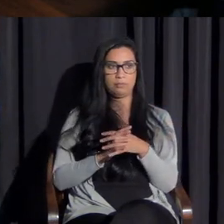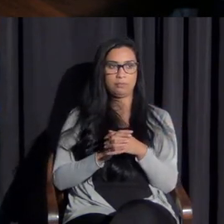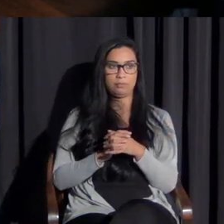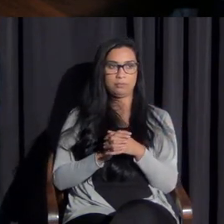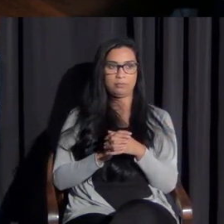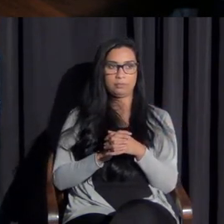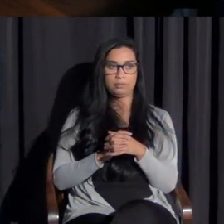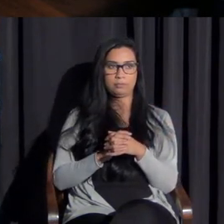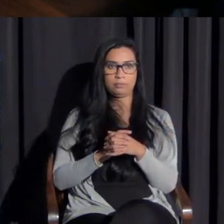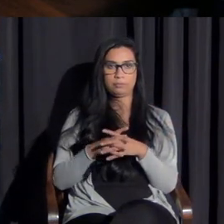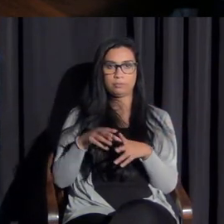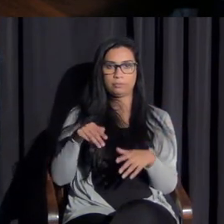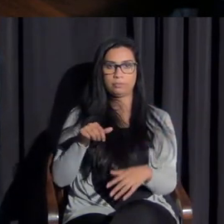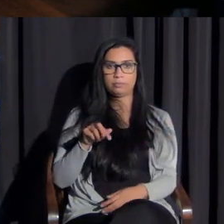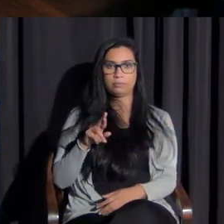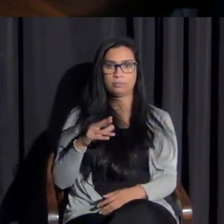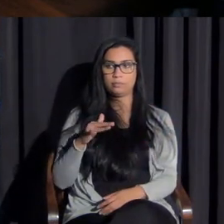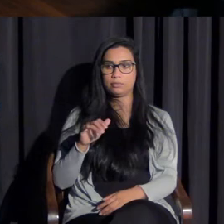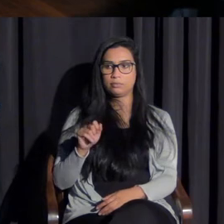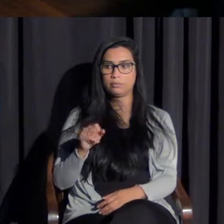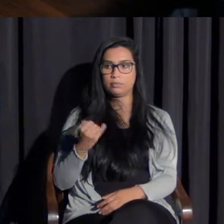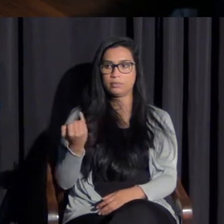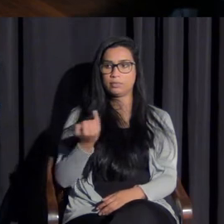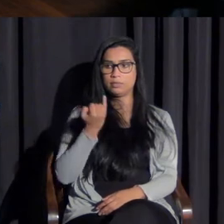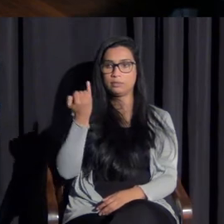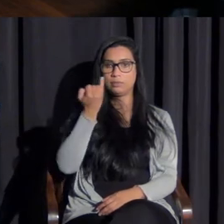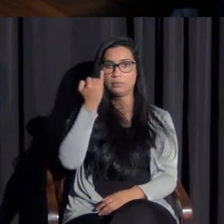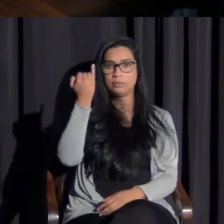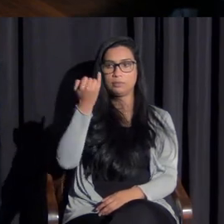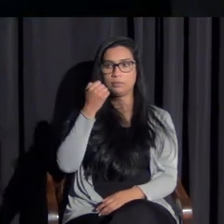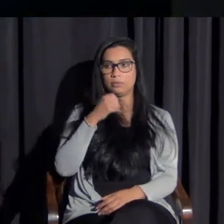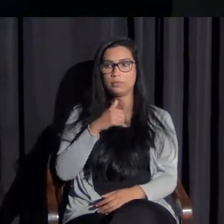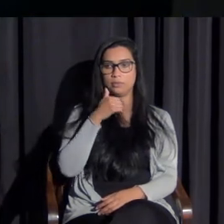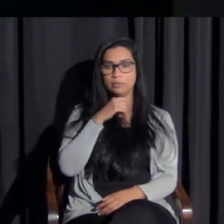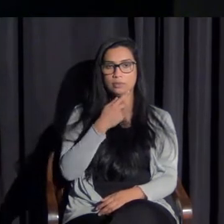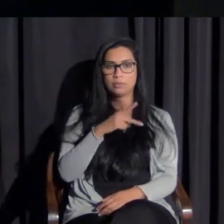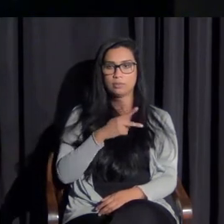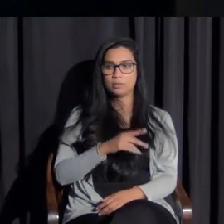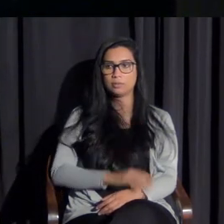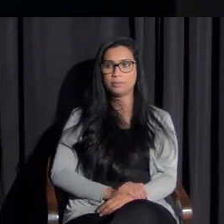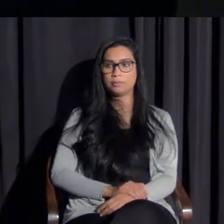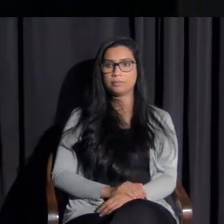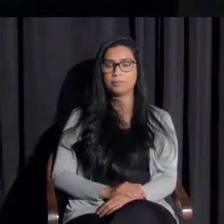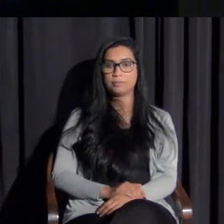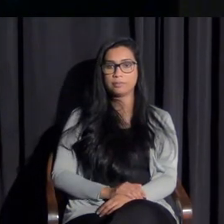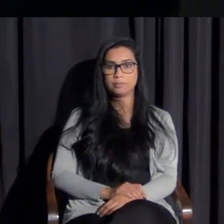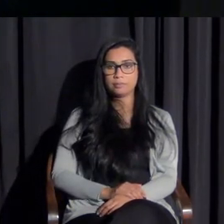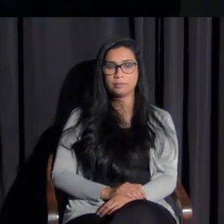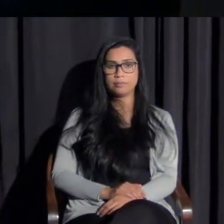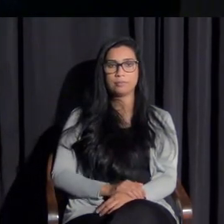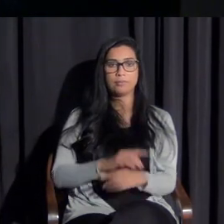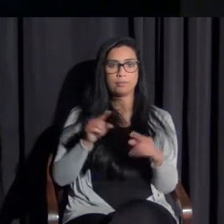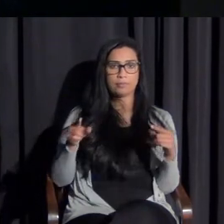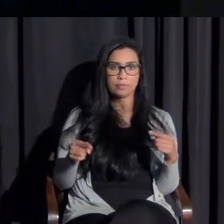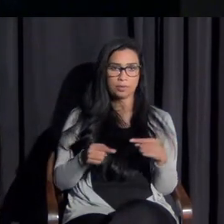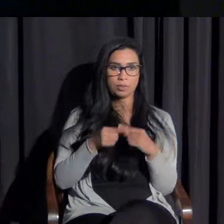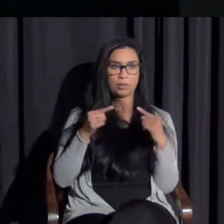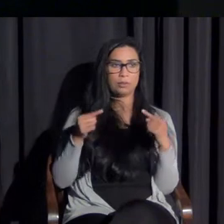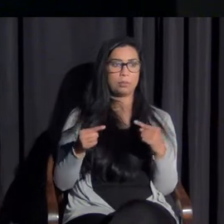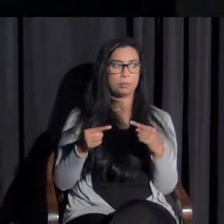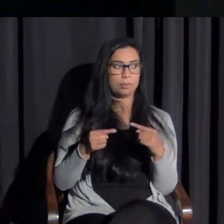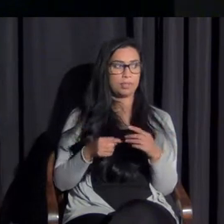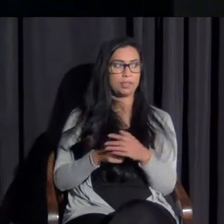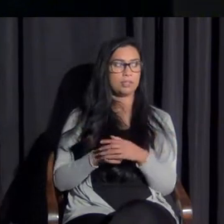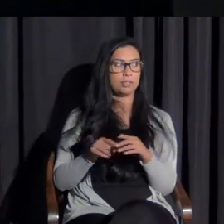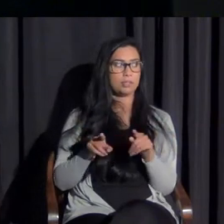Bom, a Márcia tocou num ponto também importante agora no final, né, e que acho que tem a ver com uma outra questão que eu coloquei na minha fala,